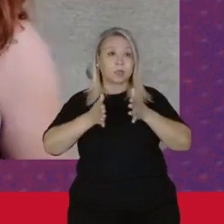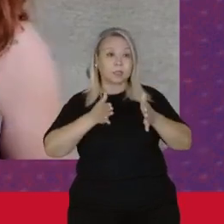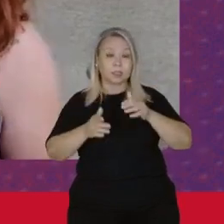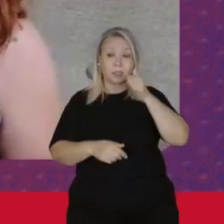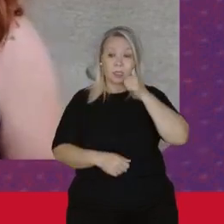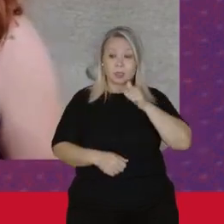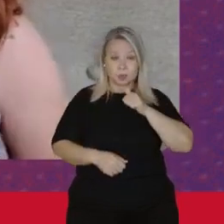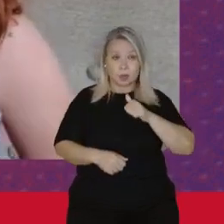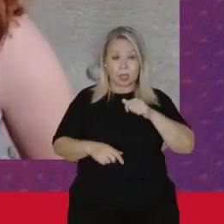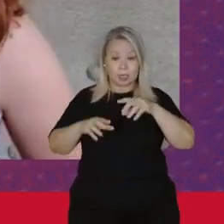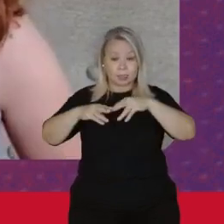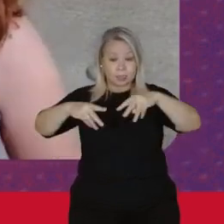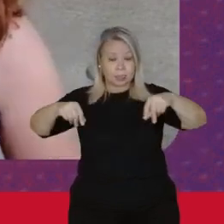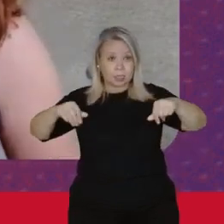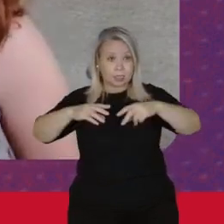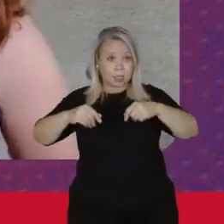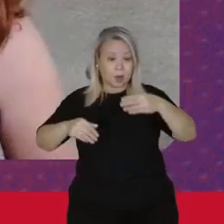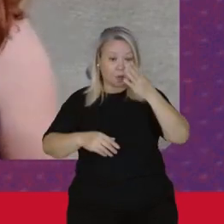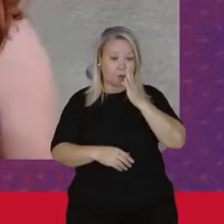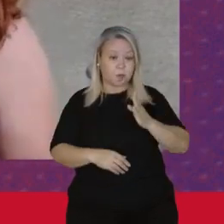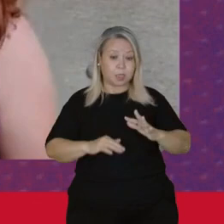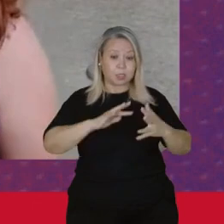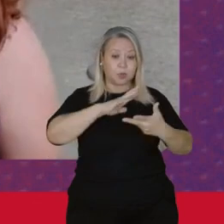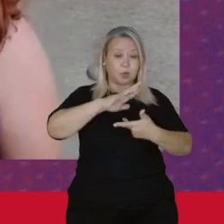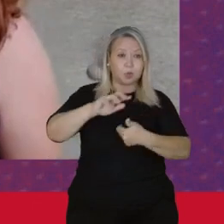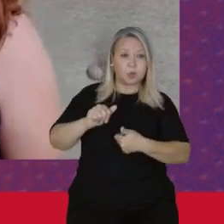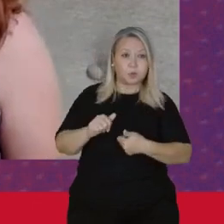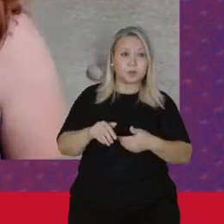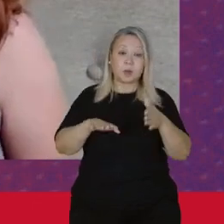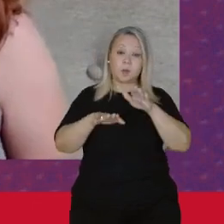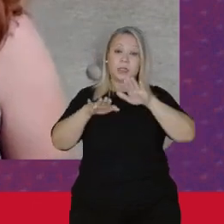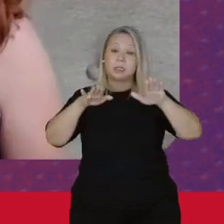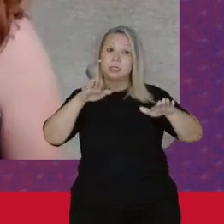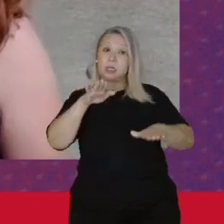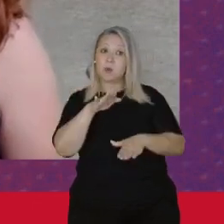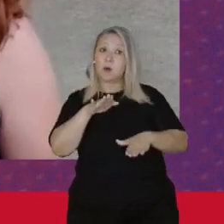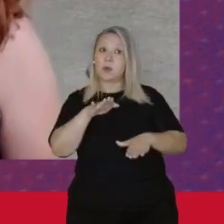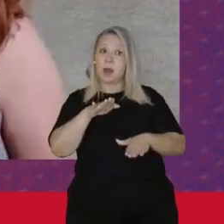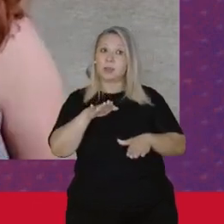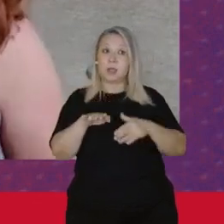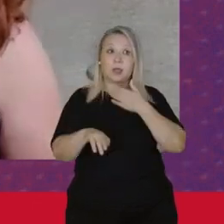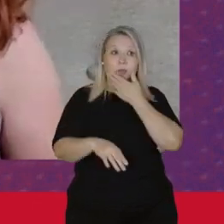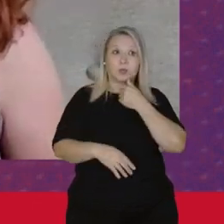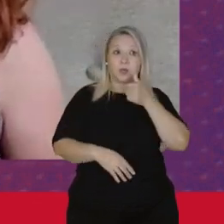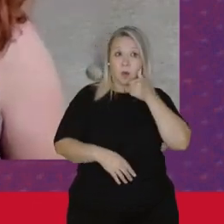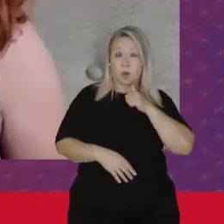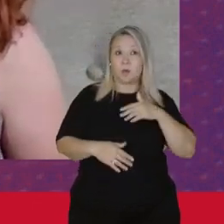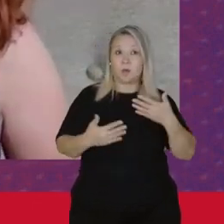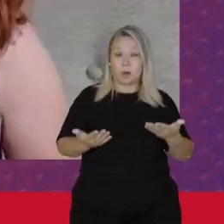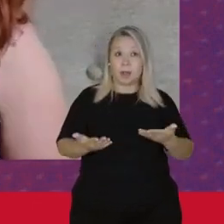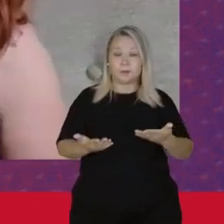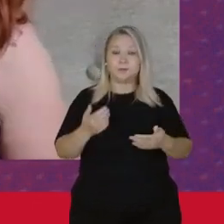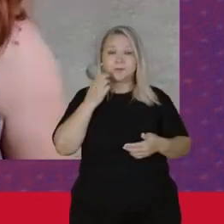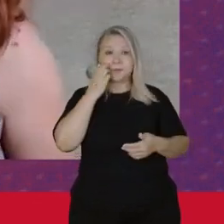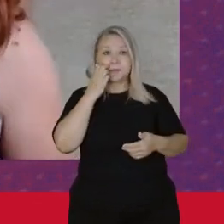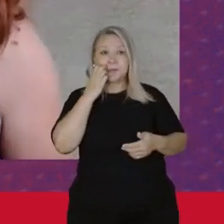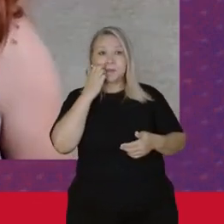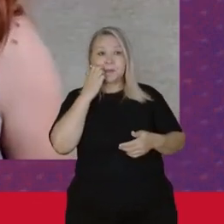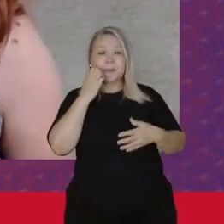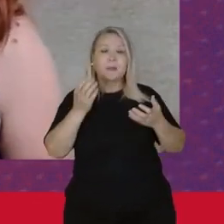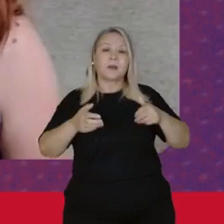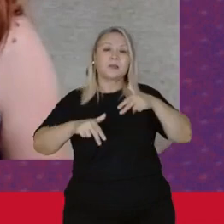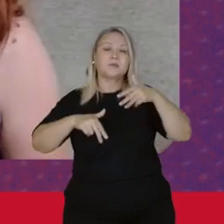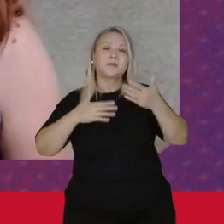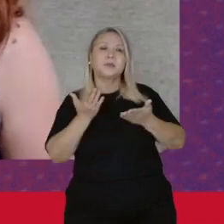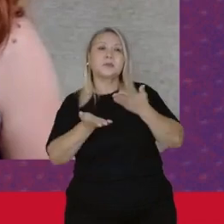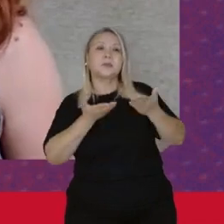no mundo, né, sobre essa desigualdade fundiária de gênero. E, finalmente, pensar alguns elementos que também vão ser tratados